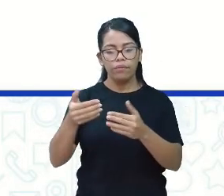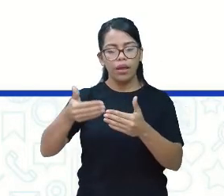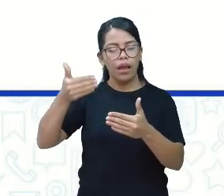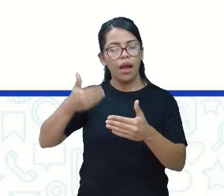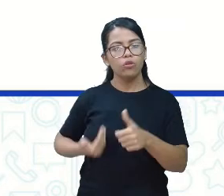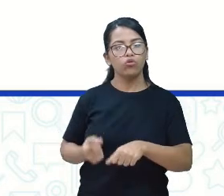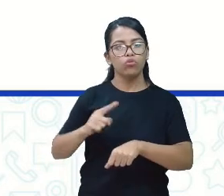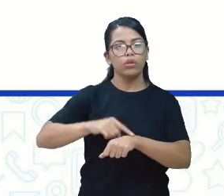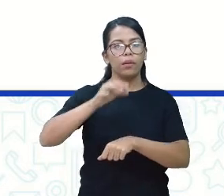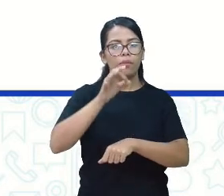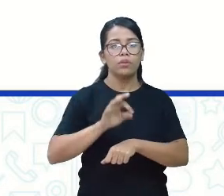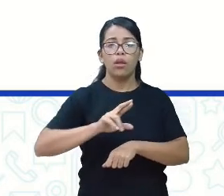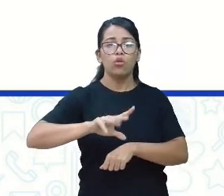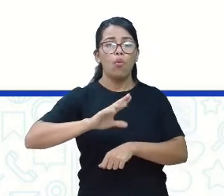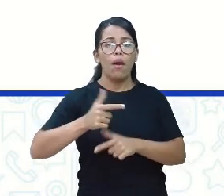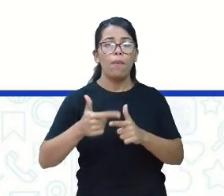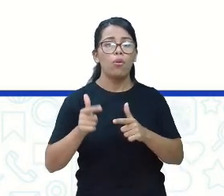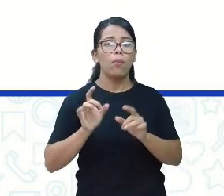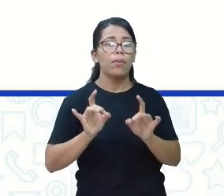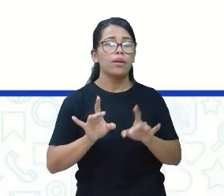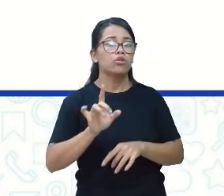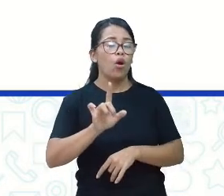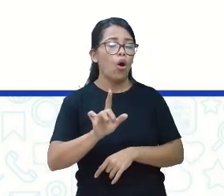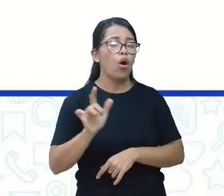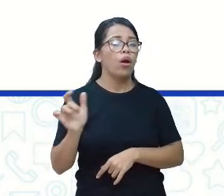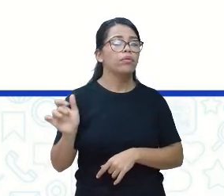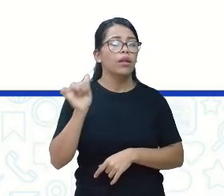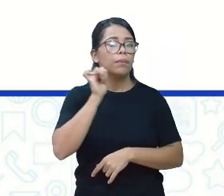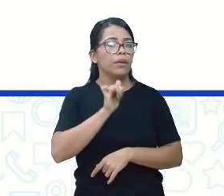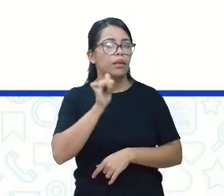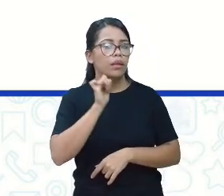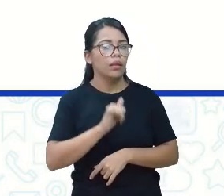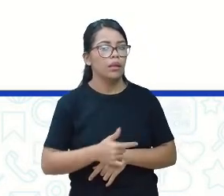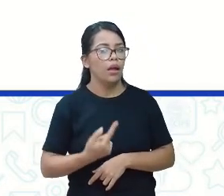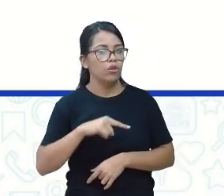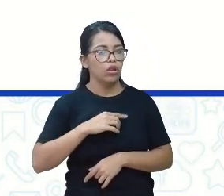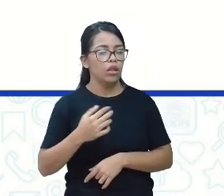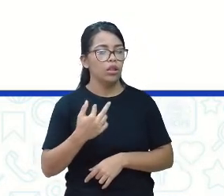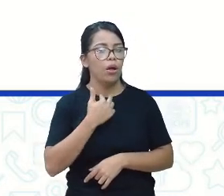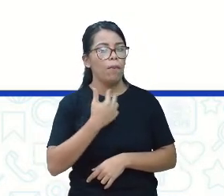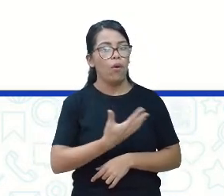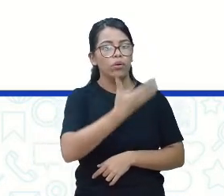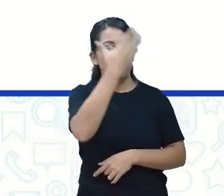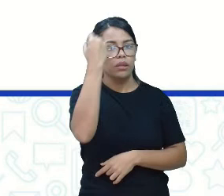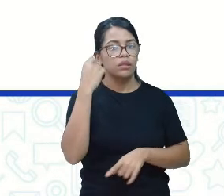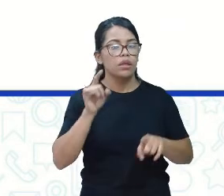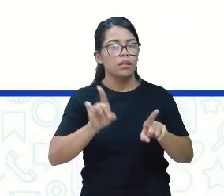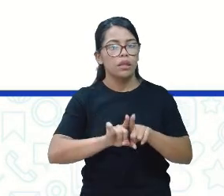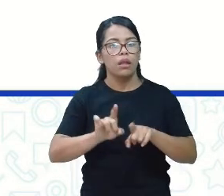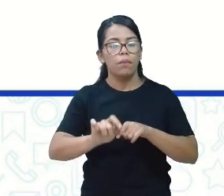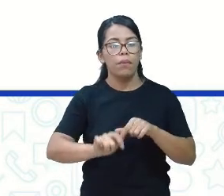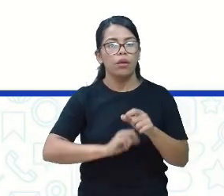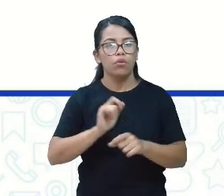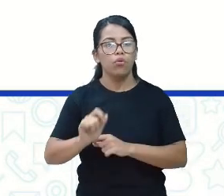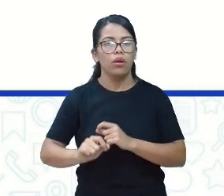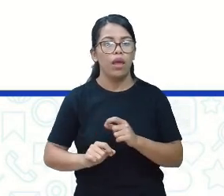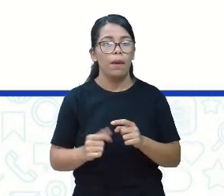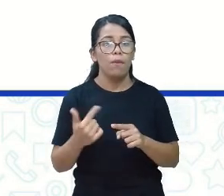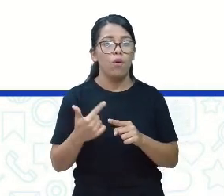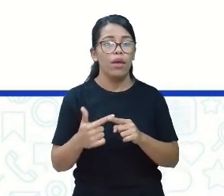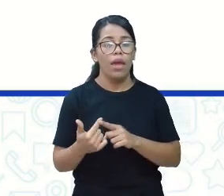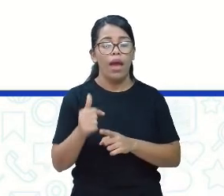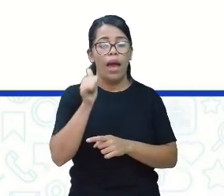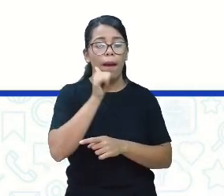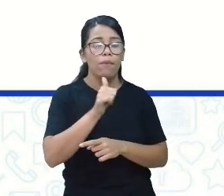é um problema exclusivo das meninas. Não se pode esquecer que um filho ele não é concebido por uma única